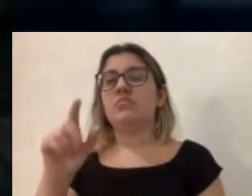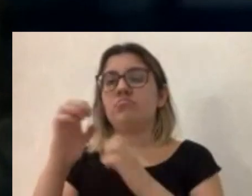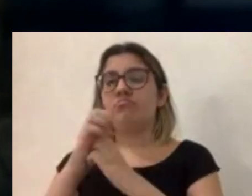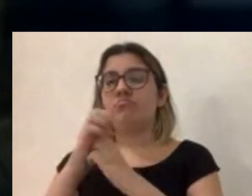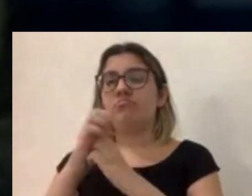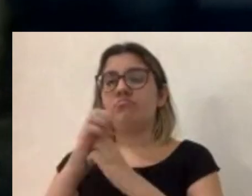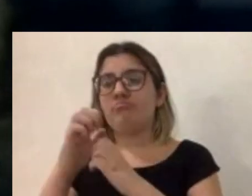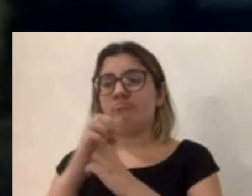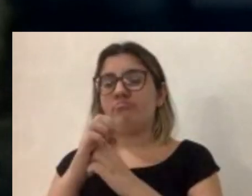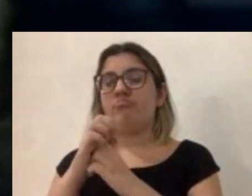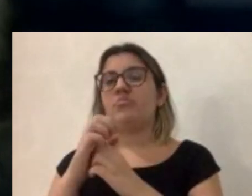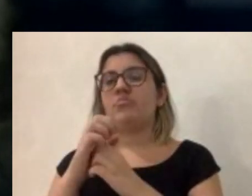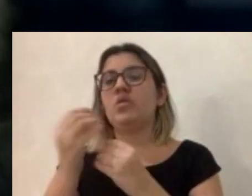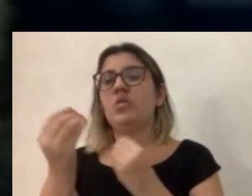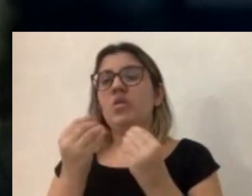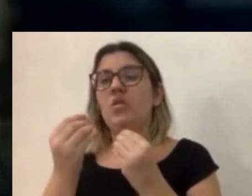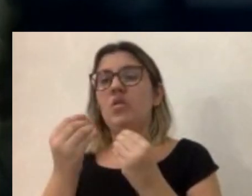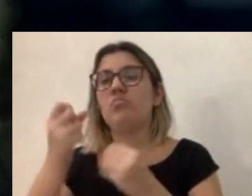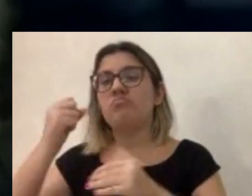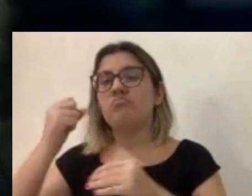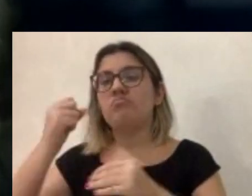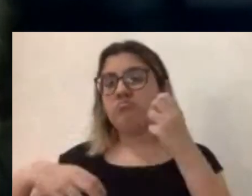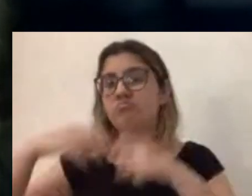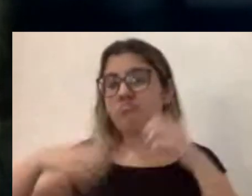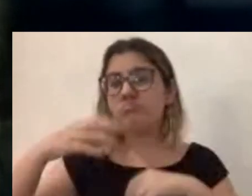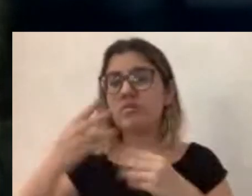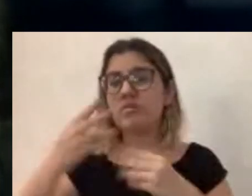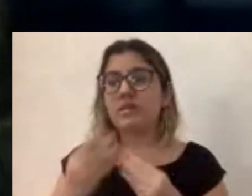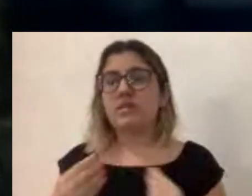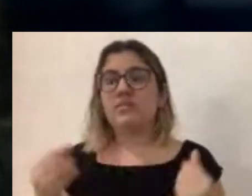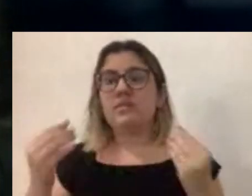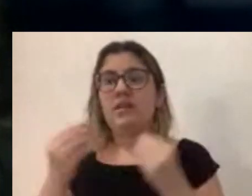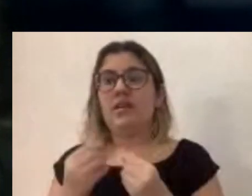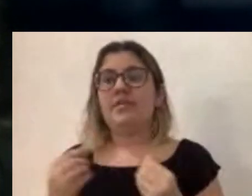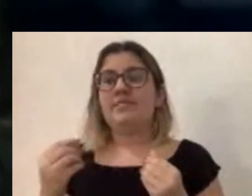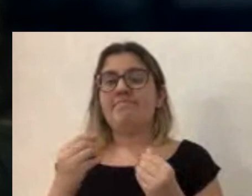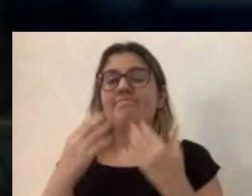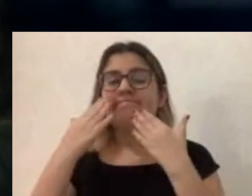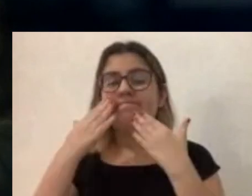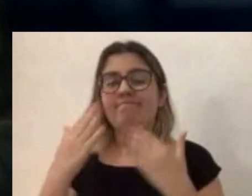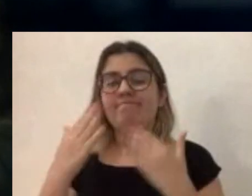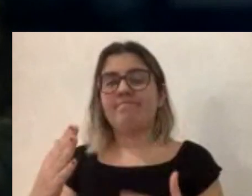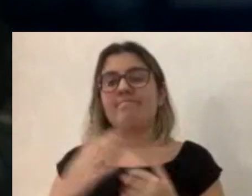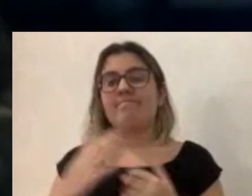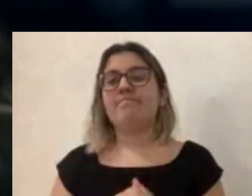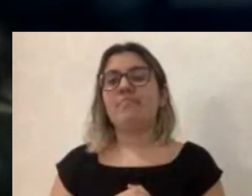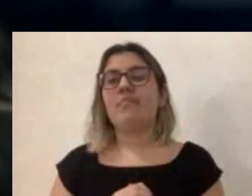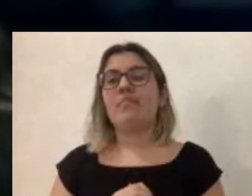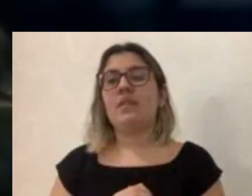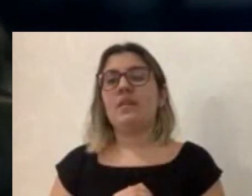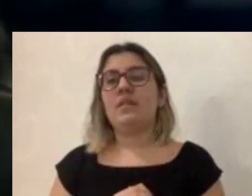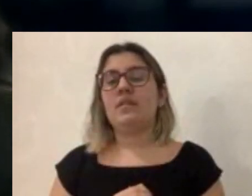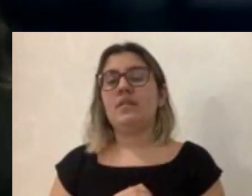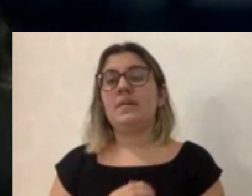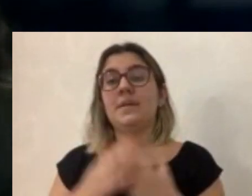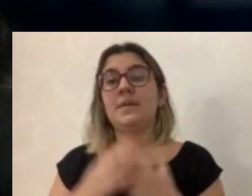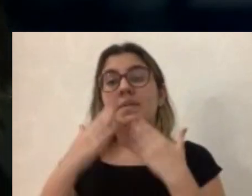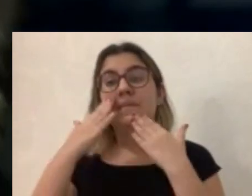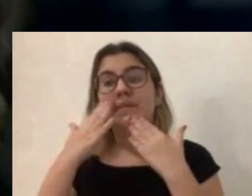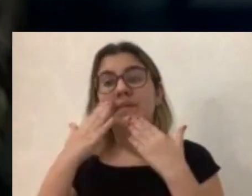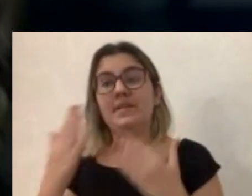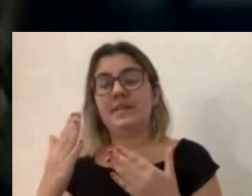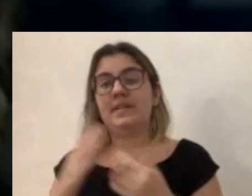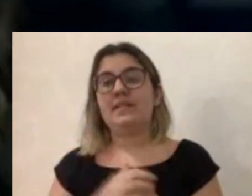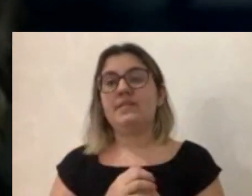agradecer ao Bom Jardim por essas escutas, falas, tatos e sensibilidades. Obrigada,